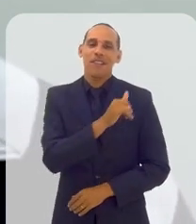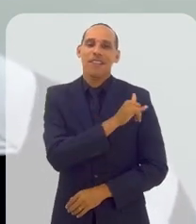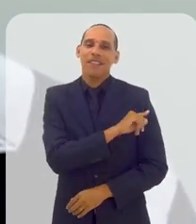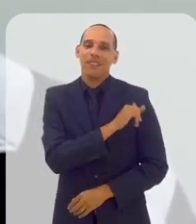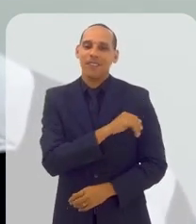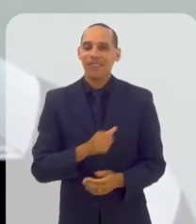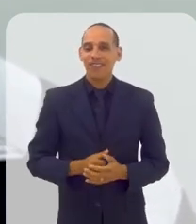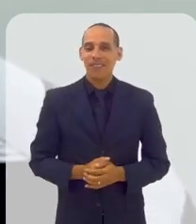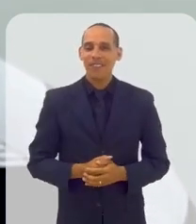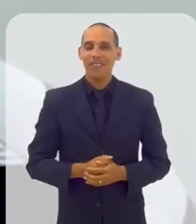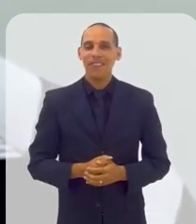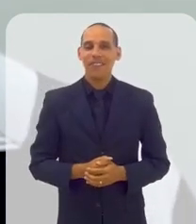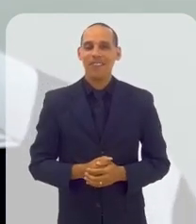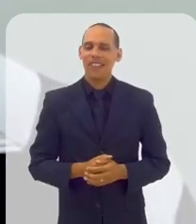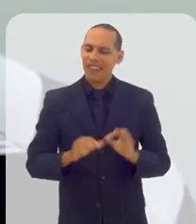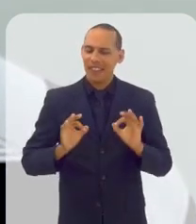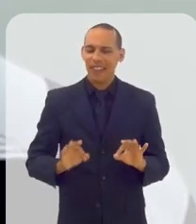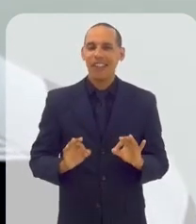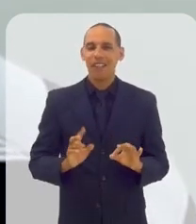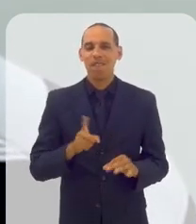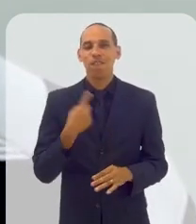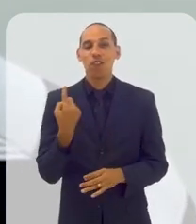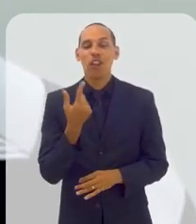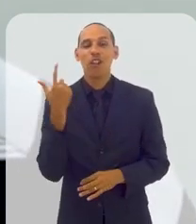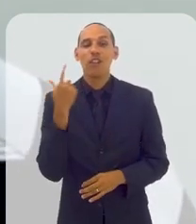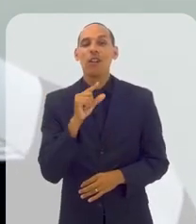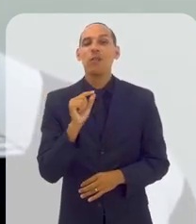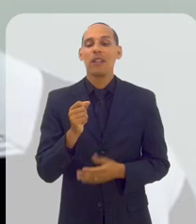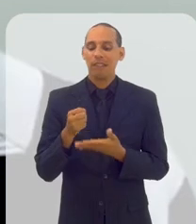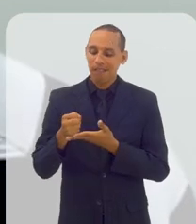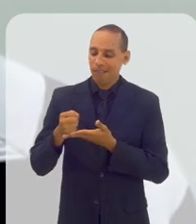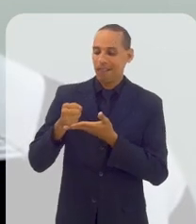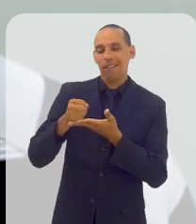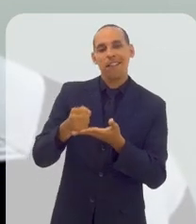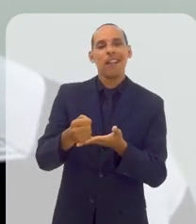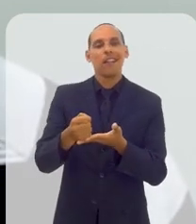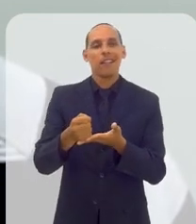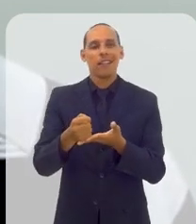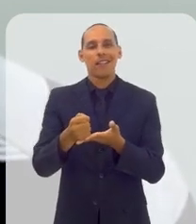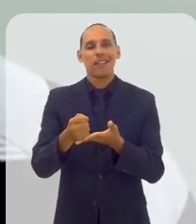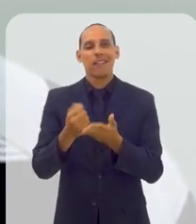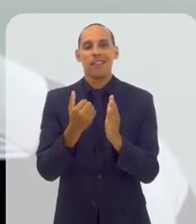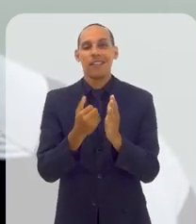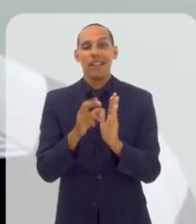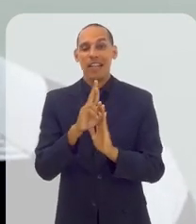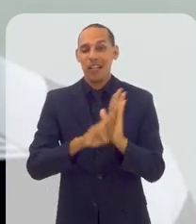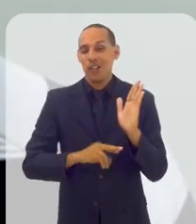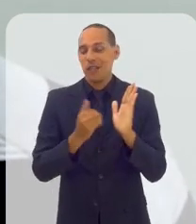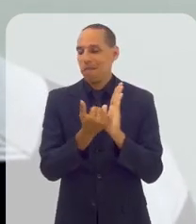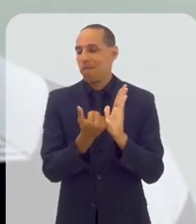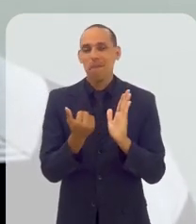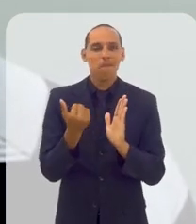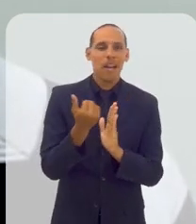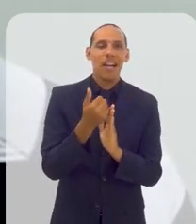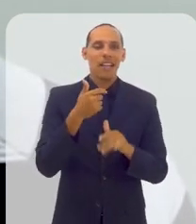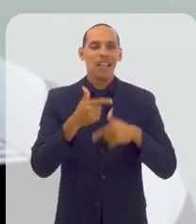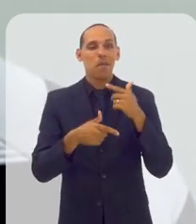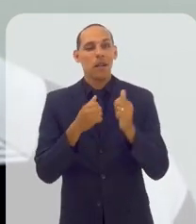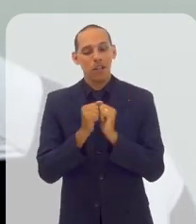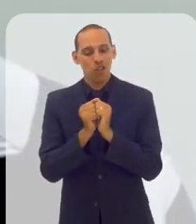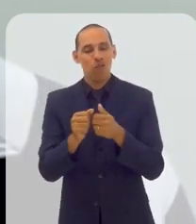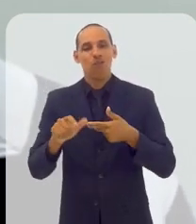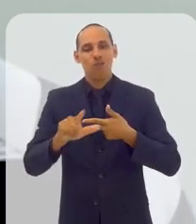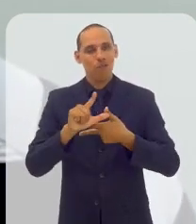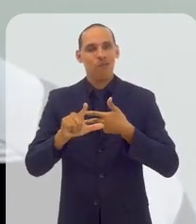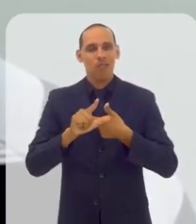de futuro para o Estado do Rio, né? E com certeza, para que a gente possa entregar mais